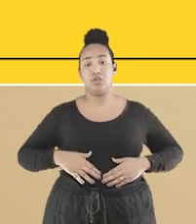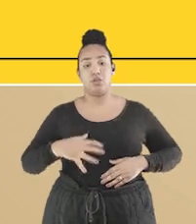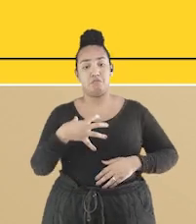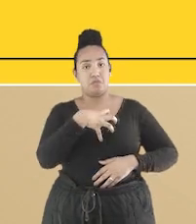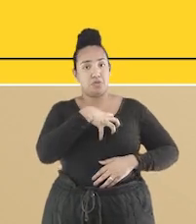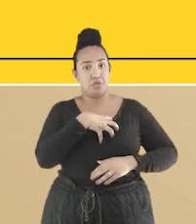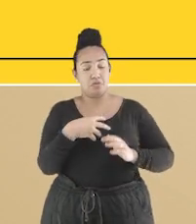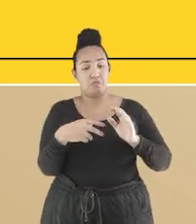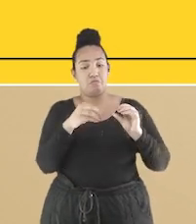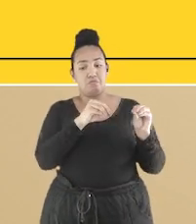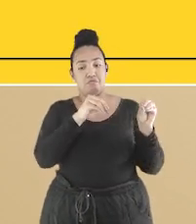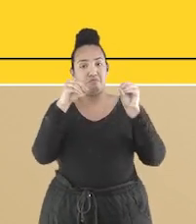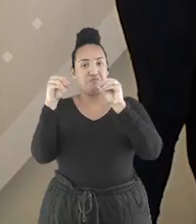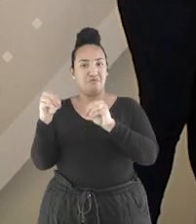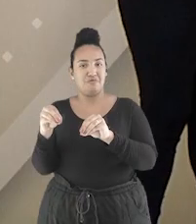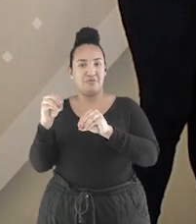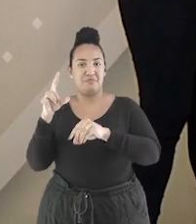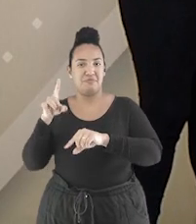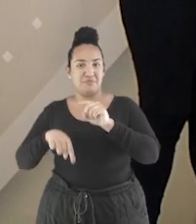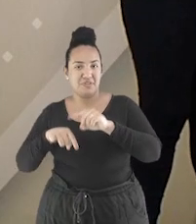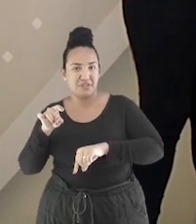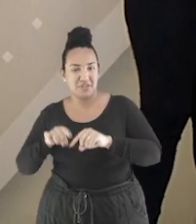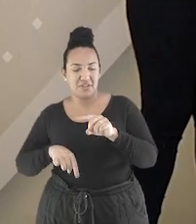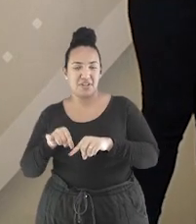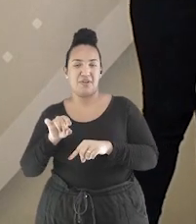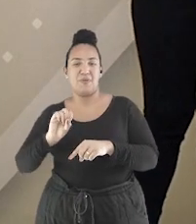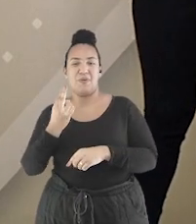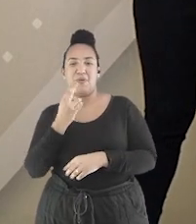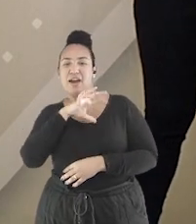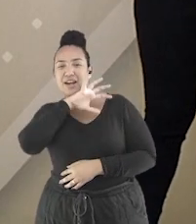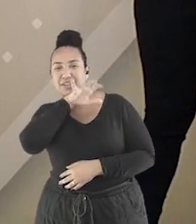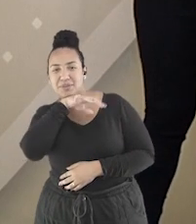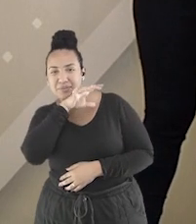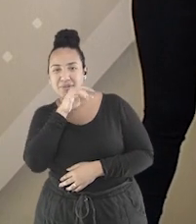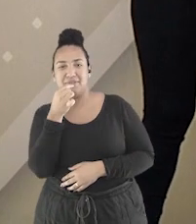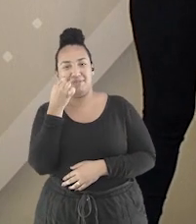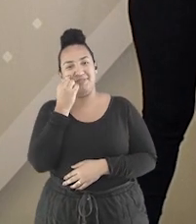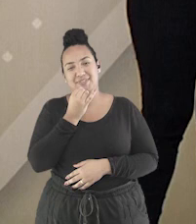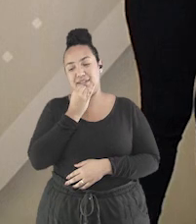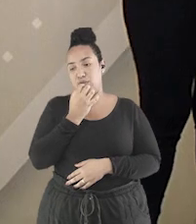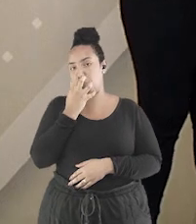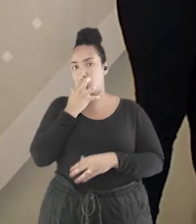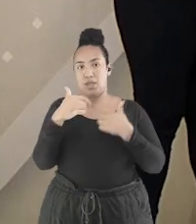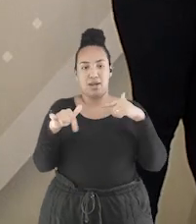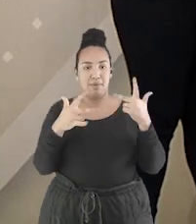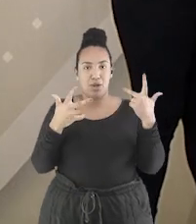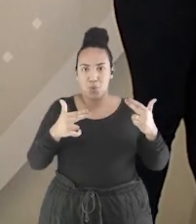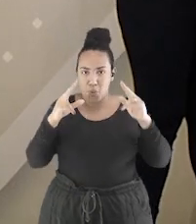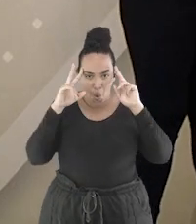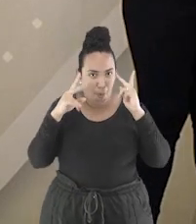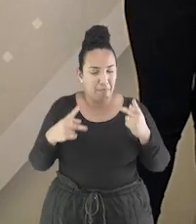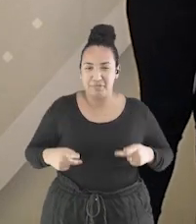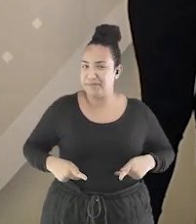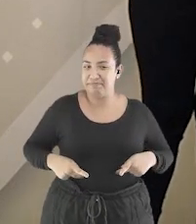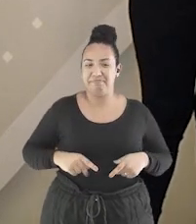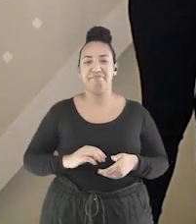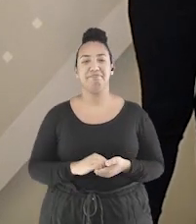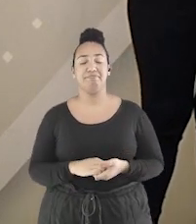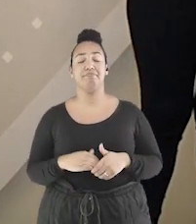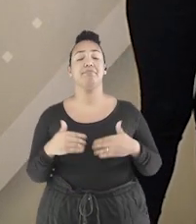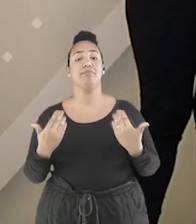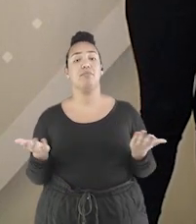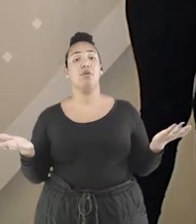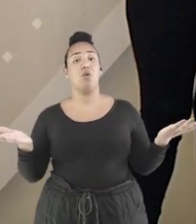objeto, coisa ou animal. Cachorros não trabalham como nós, seres humanos. E agora que já conhecemos mais